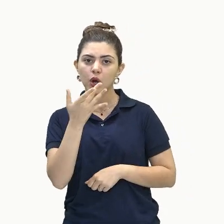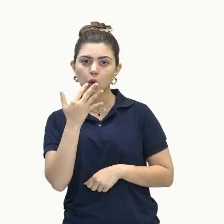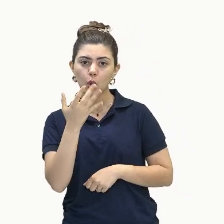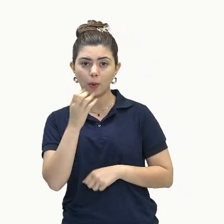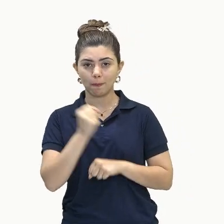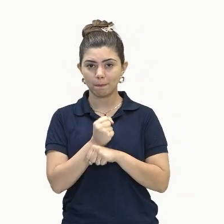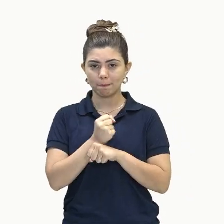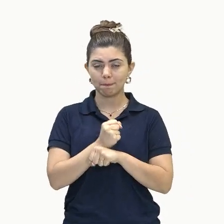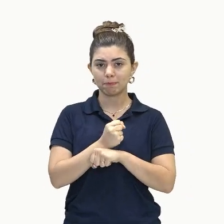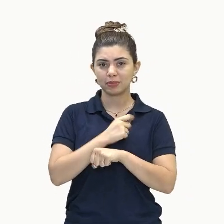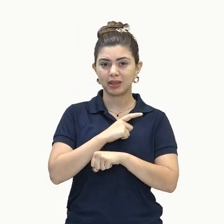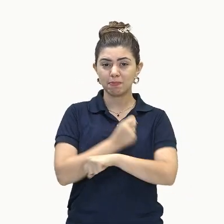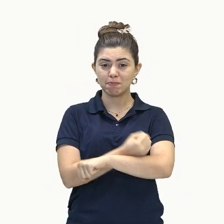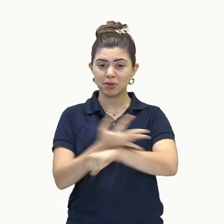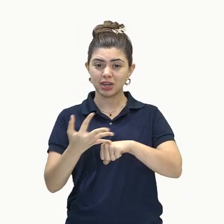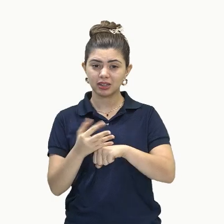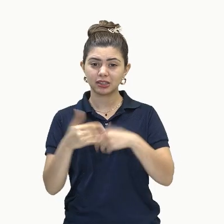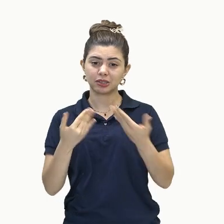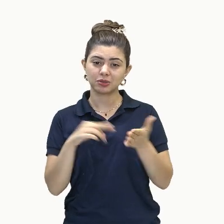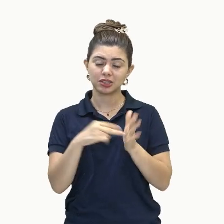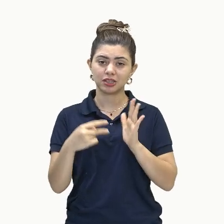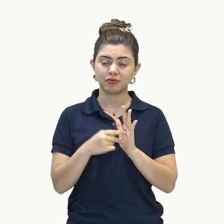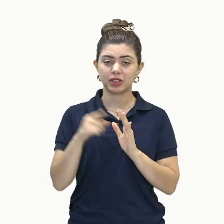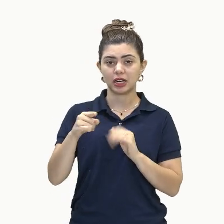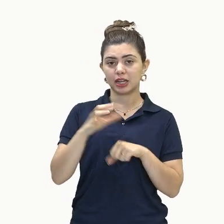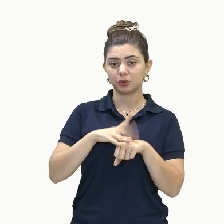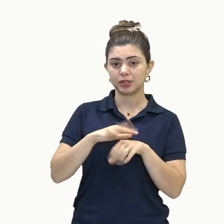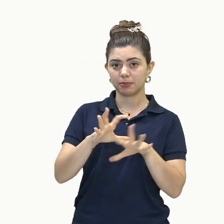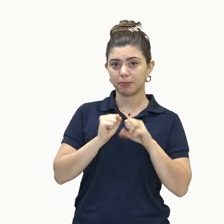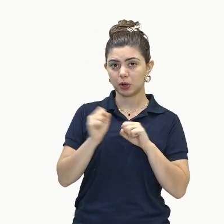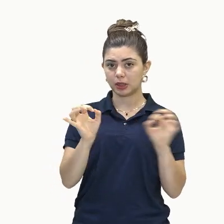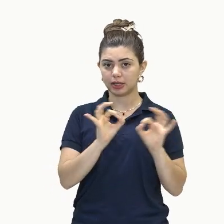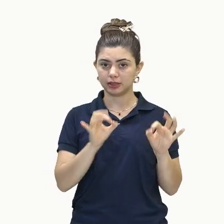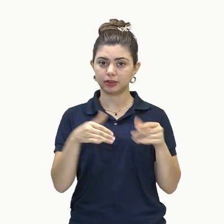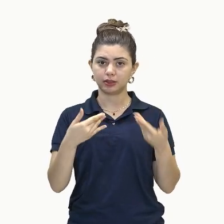polidactilia, pezinho, pezinho.